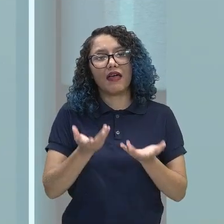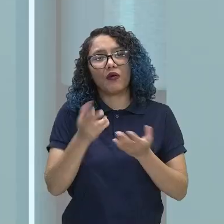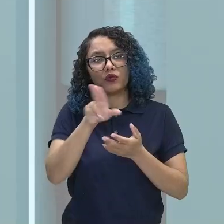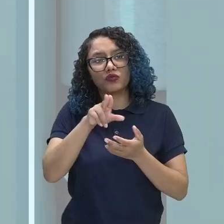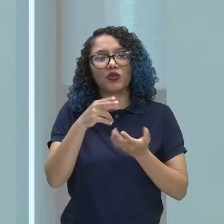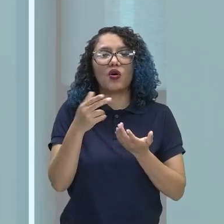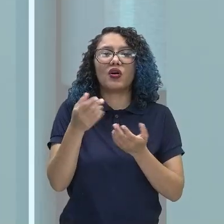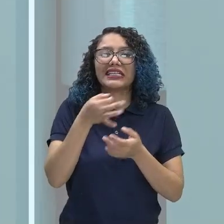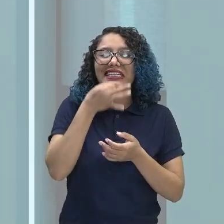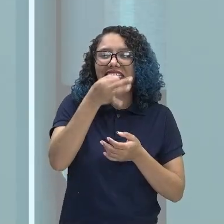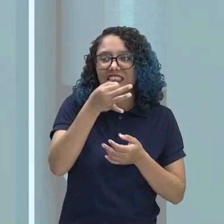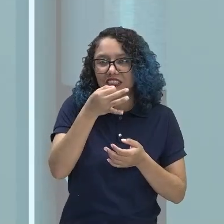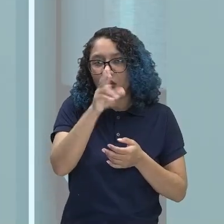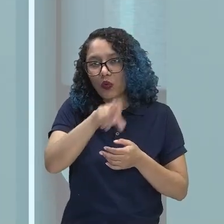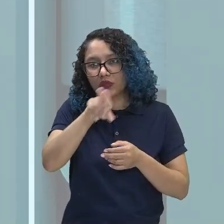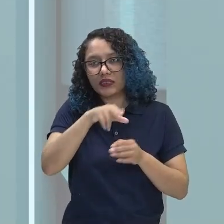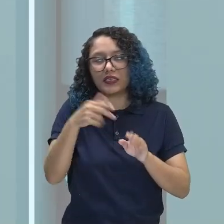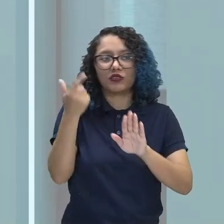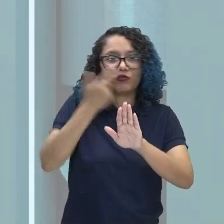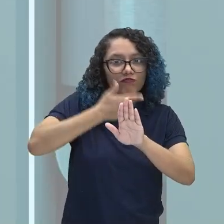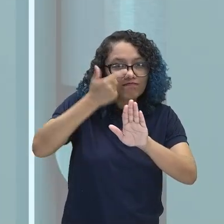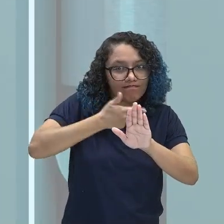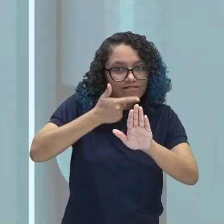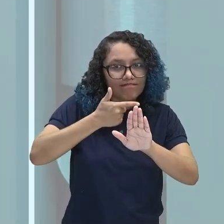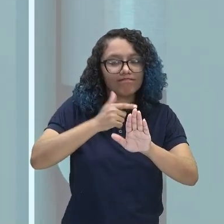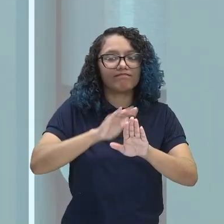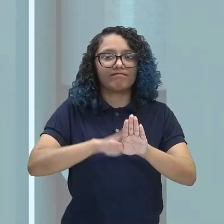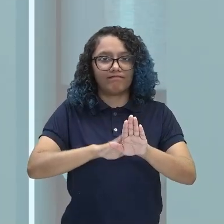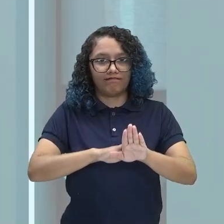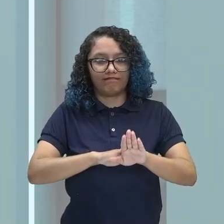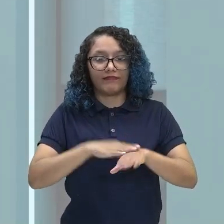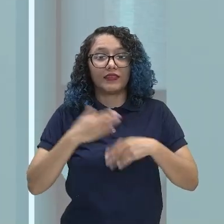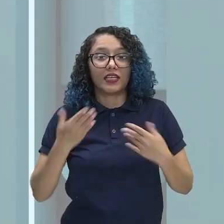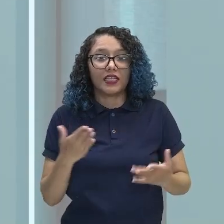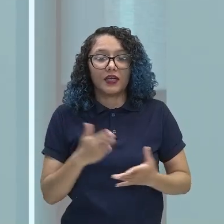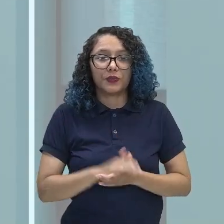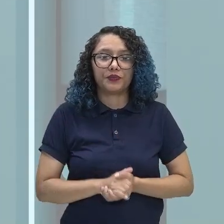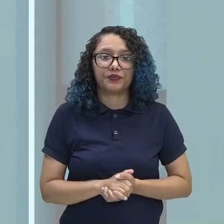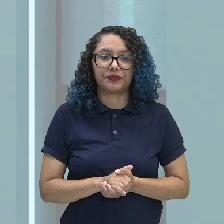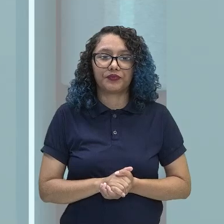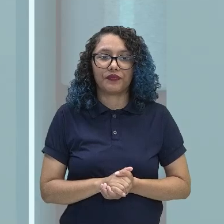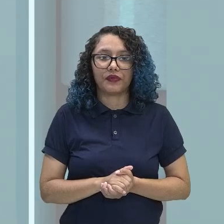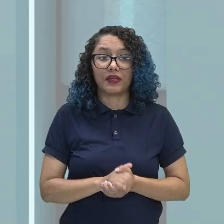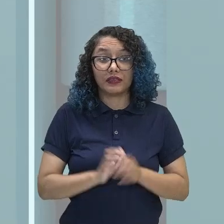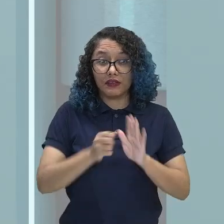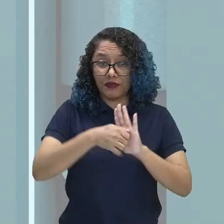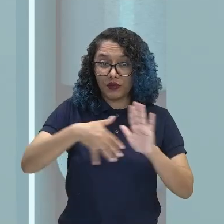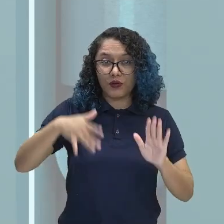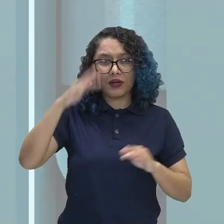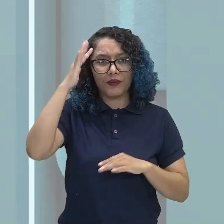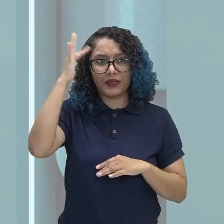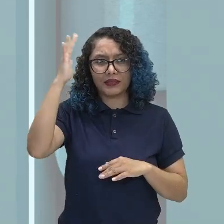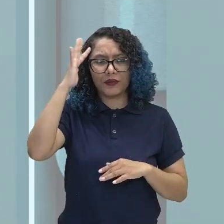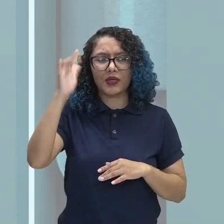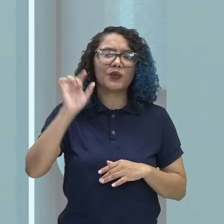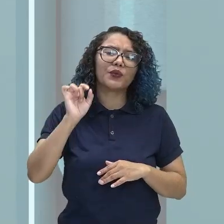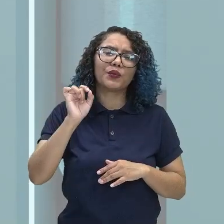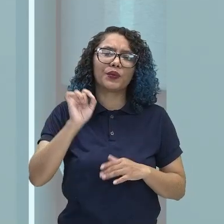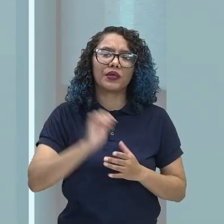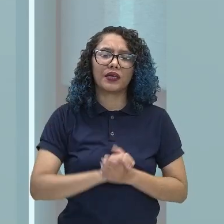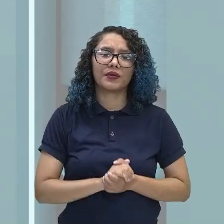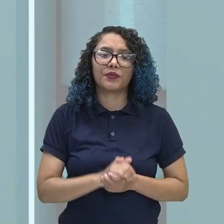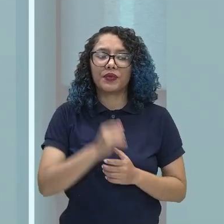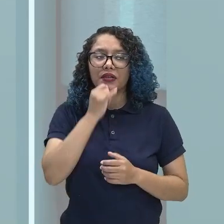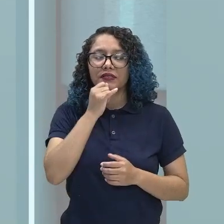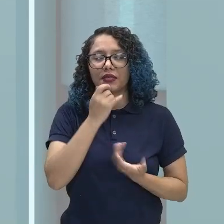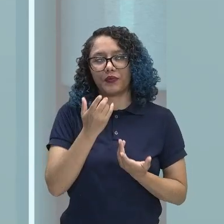da ironia. Então, essa figura de linguagem, figura de pensamento, aliás, geralmente a gente usa uma